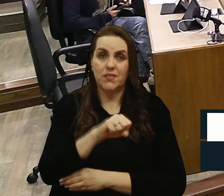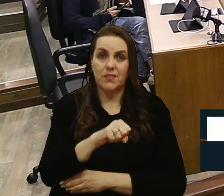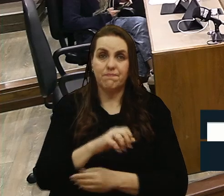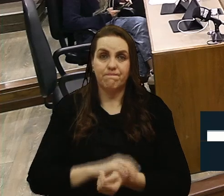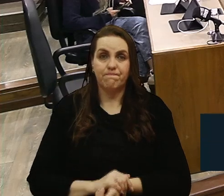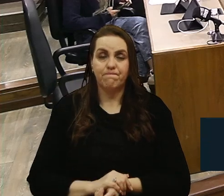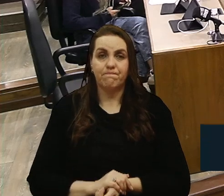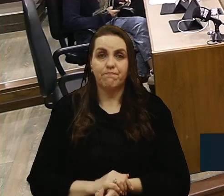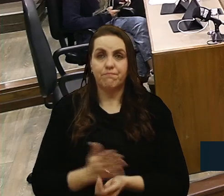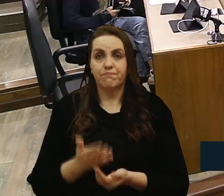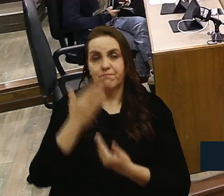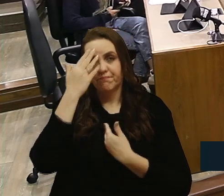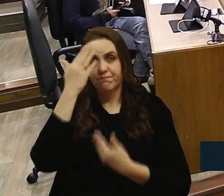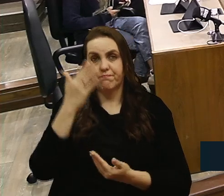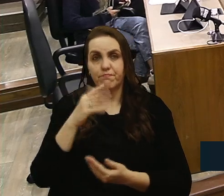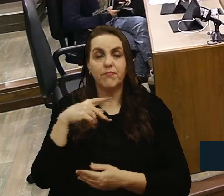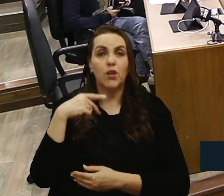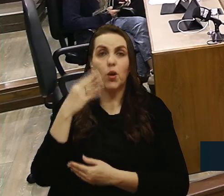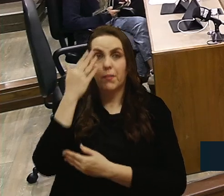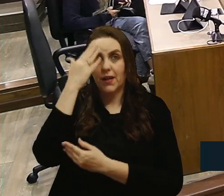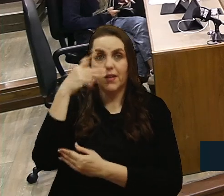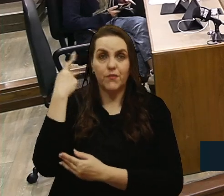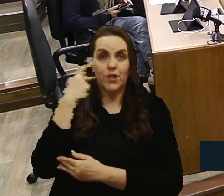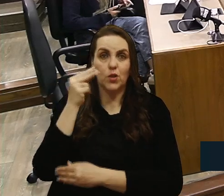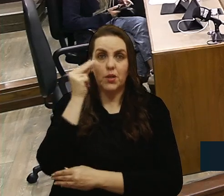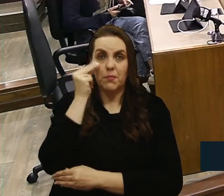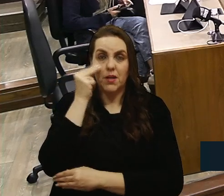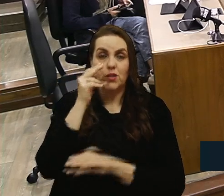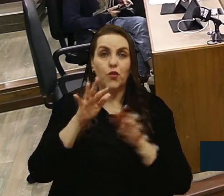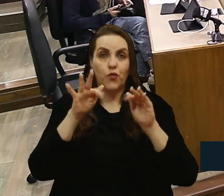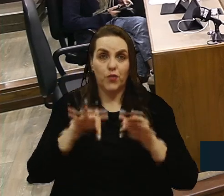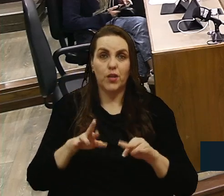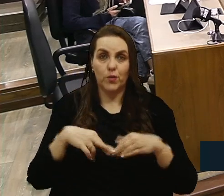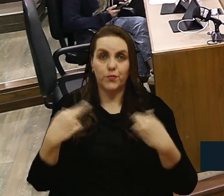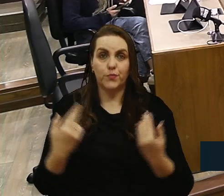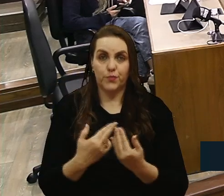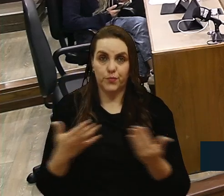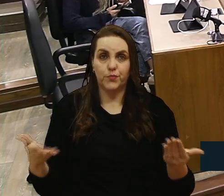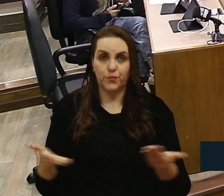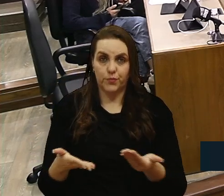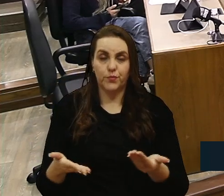Obrigado, vereador Cláudio Libardi. Encerrado o grande expediente, passemos ao espaço.